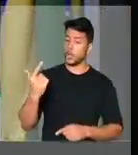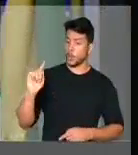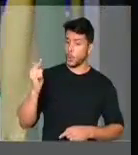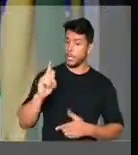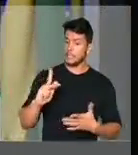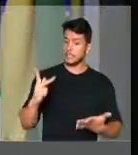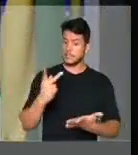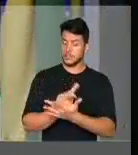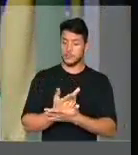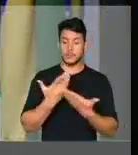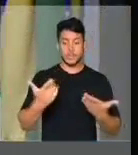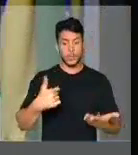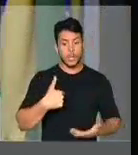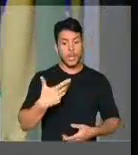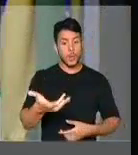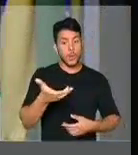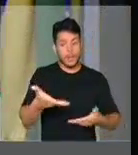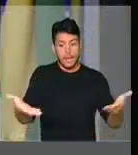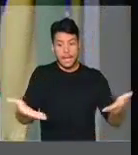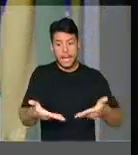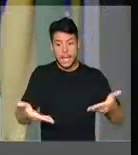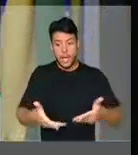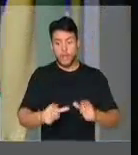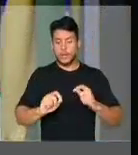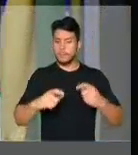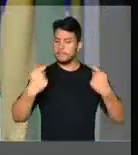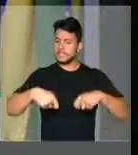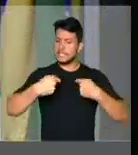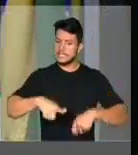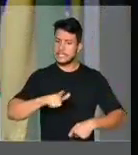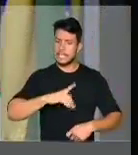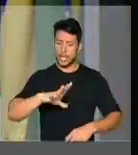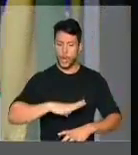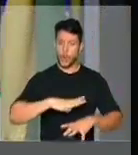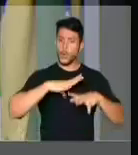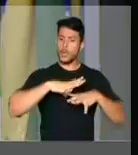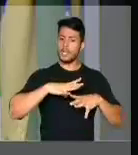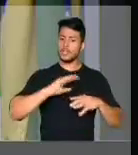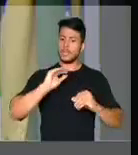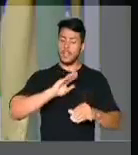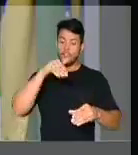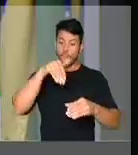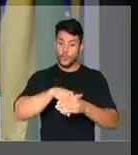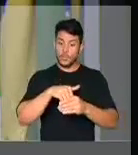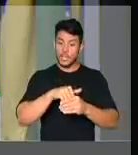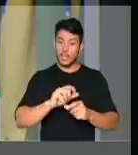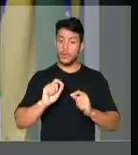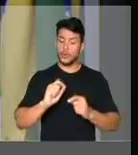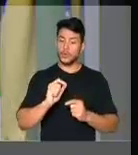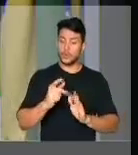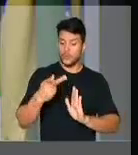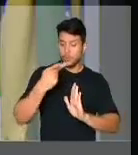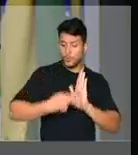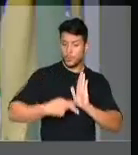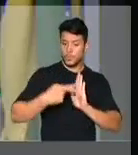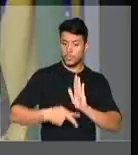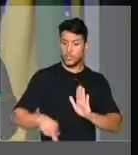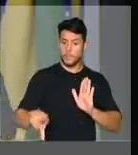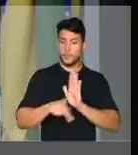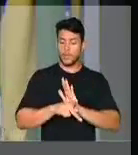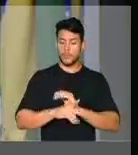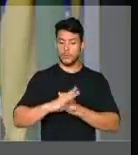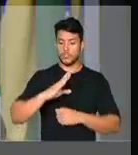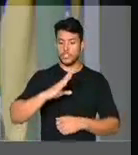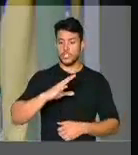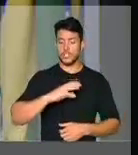eu quero que esta casa, agora, pelo menos tenha coragem, é de votar o projeto de abuso